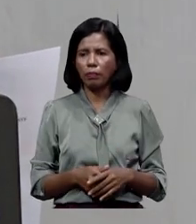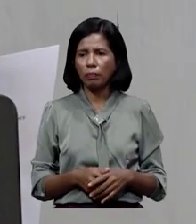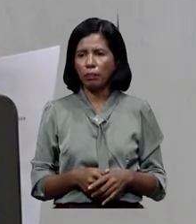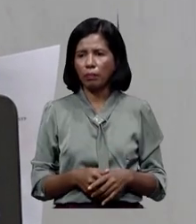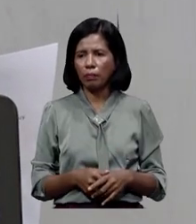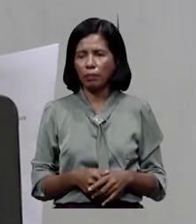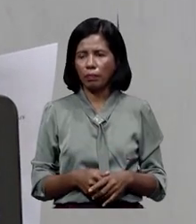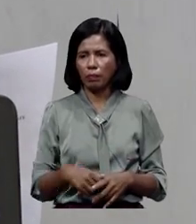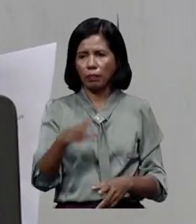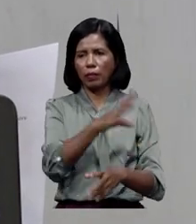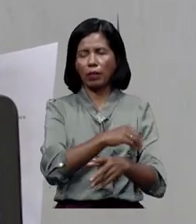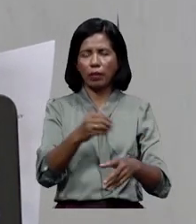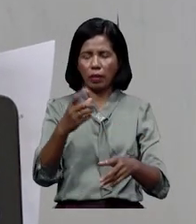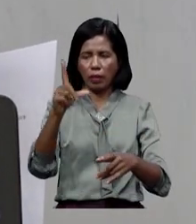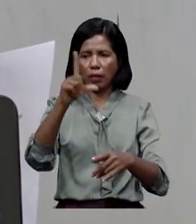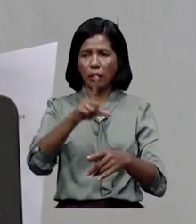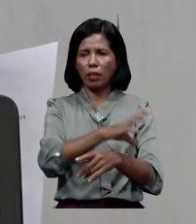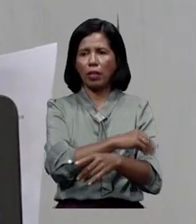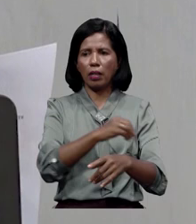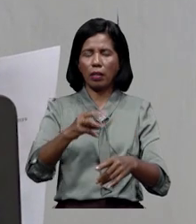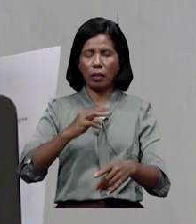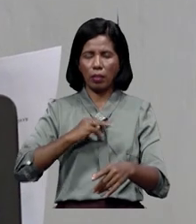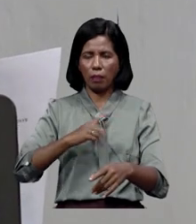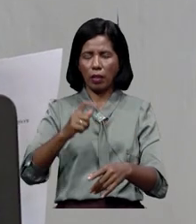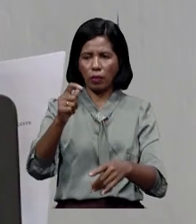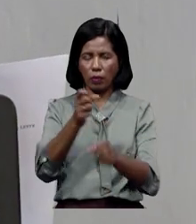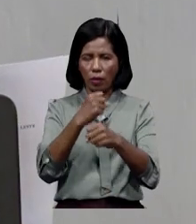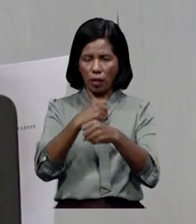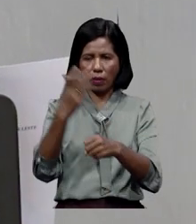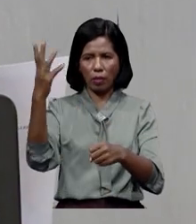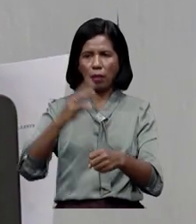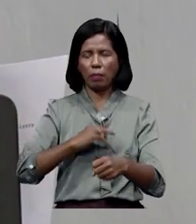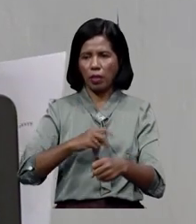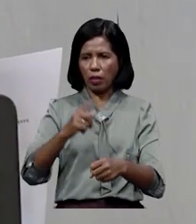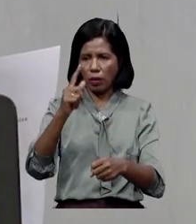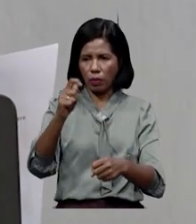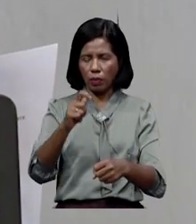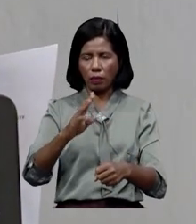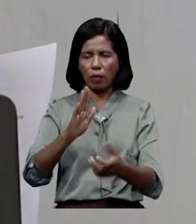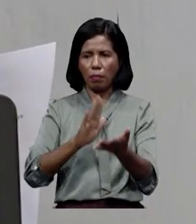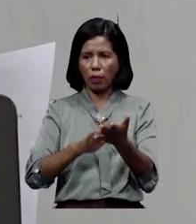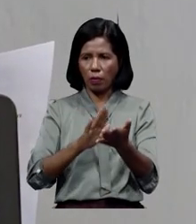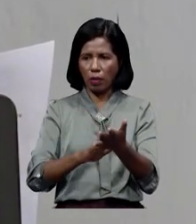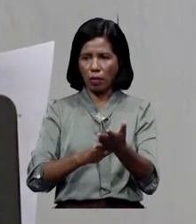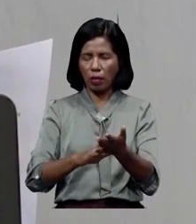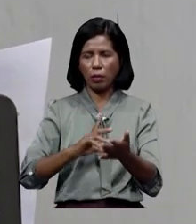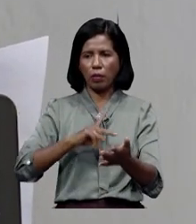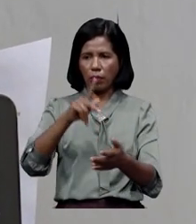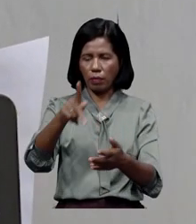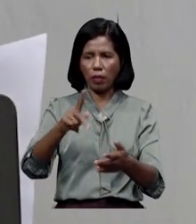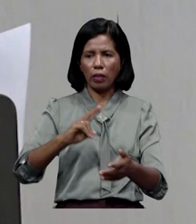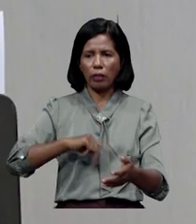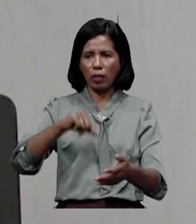Parte deste, está realiza em Manatuto, inclui a escola local, Lautem, Viqueque